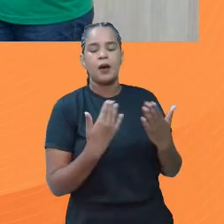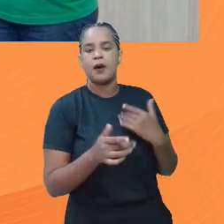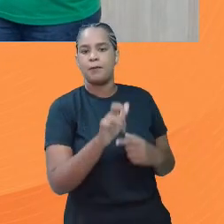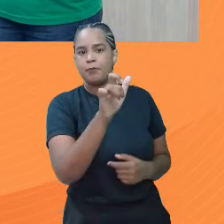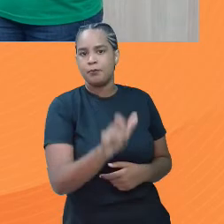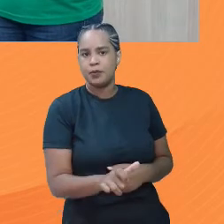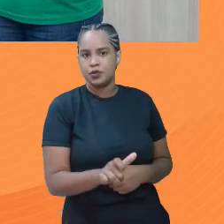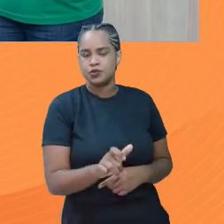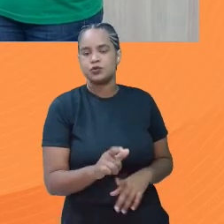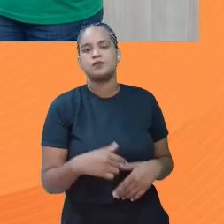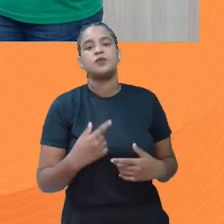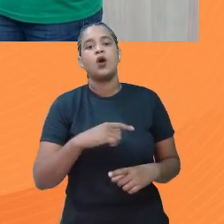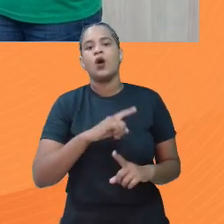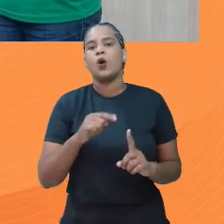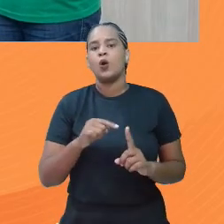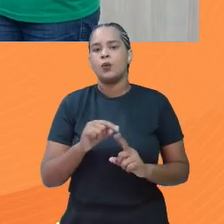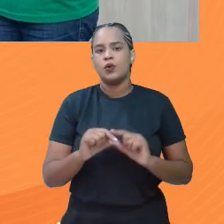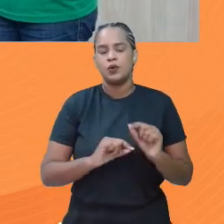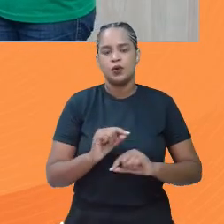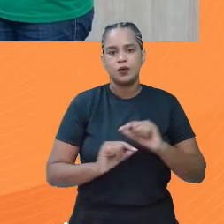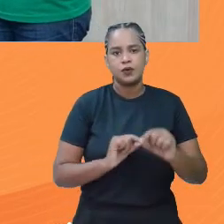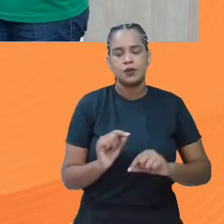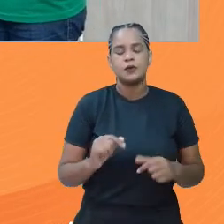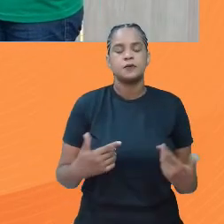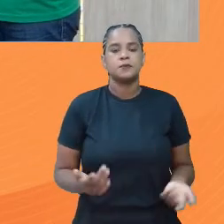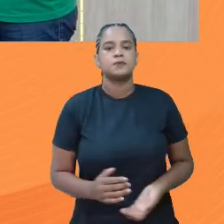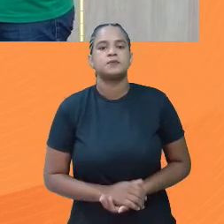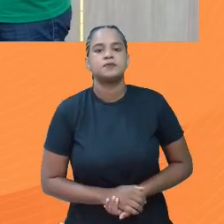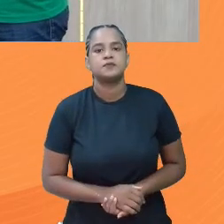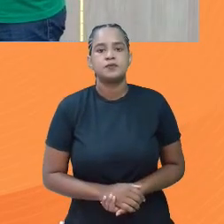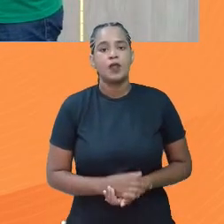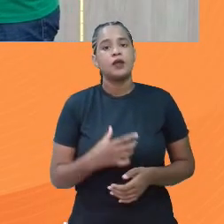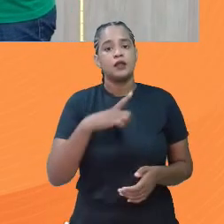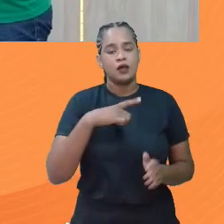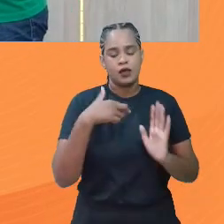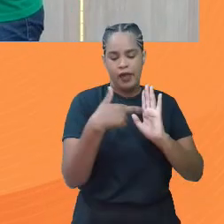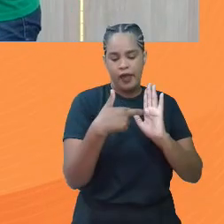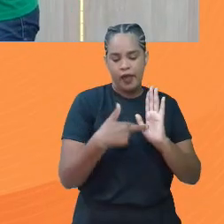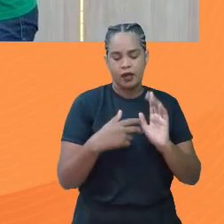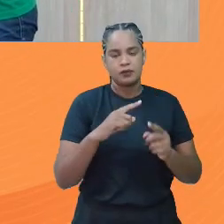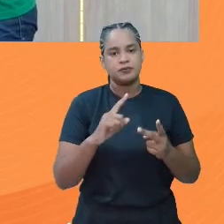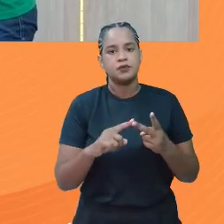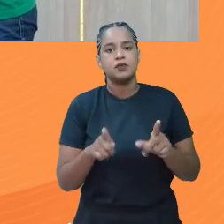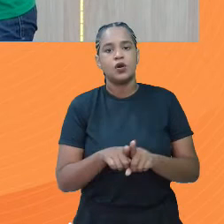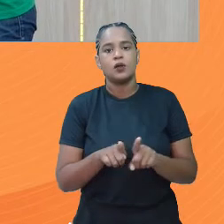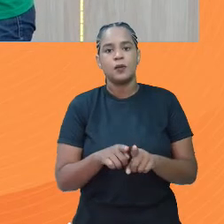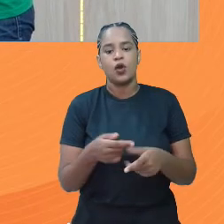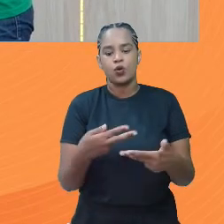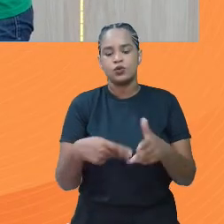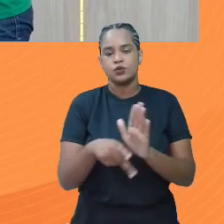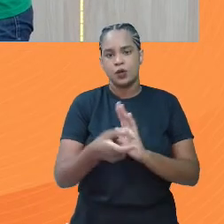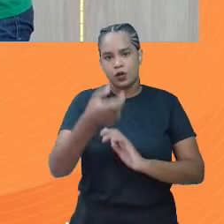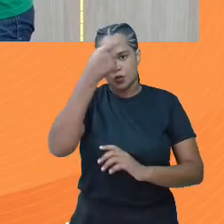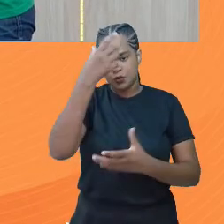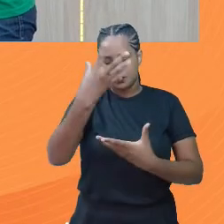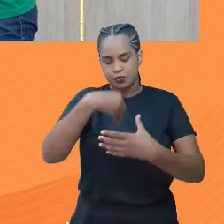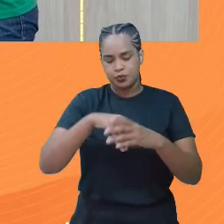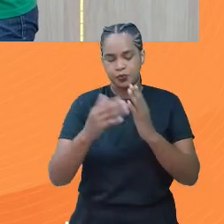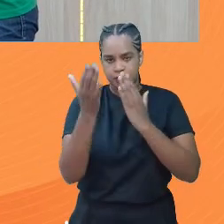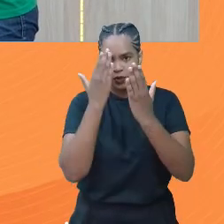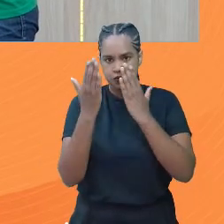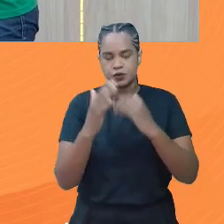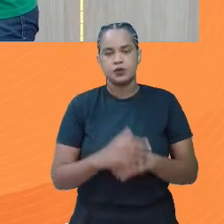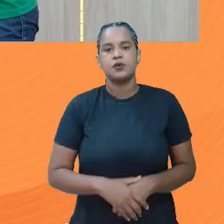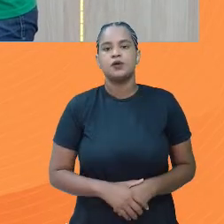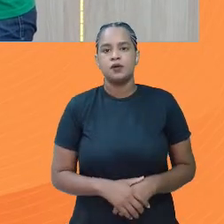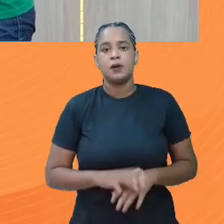atividades. Elas levam em conta, por certo, regras e fatores psicológicos